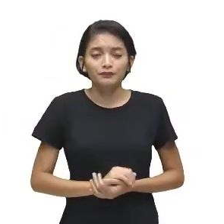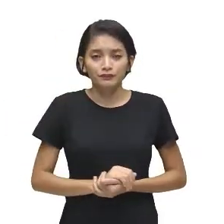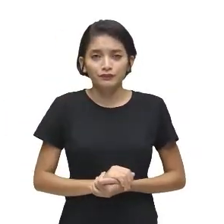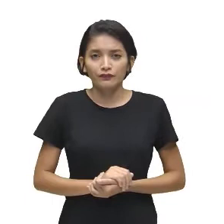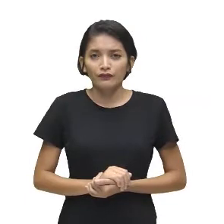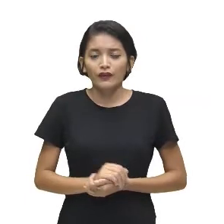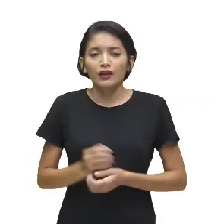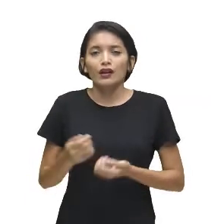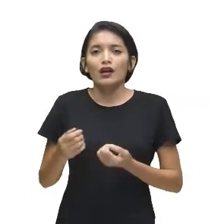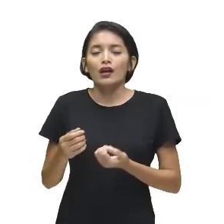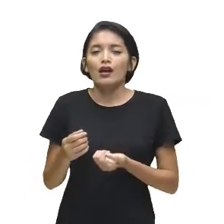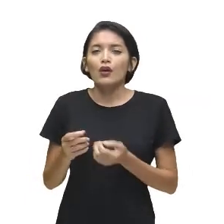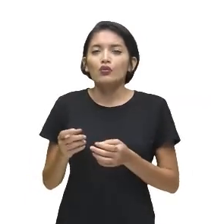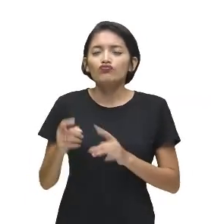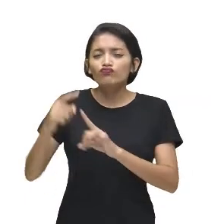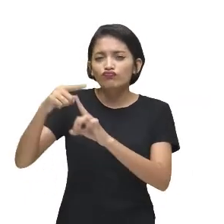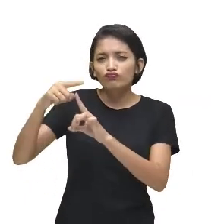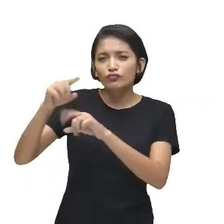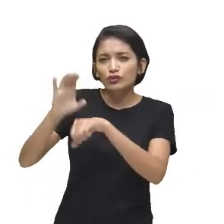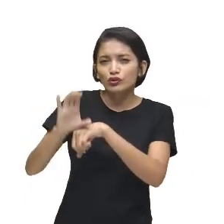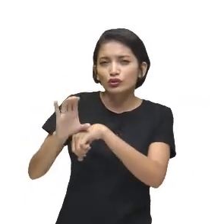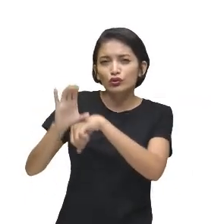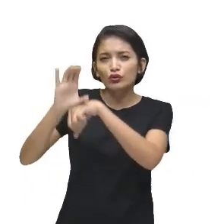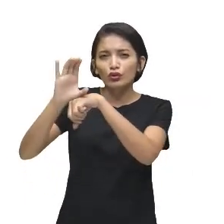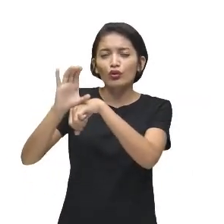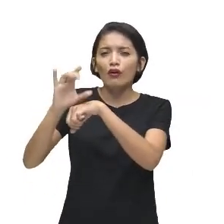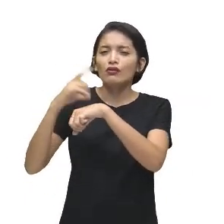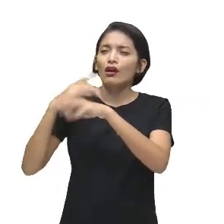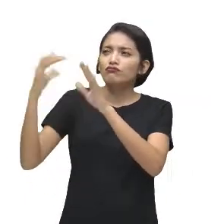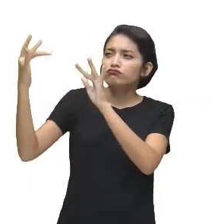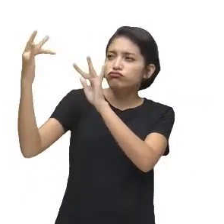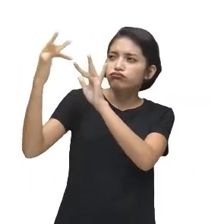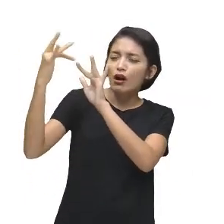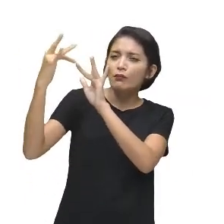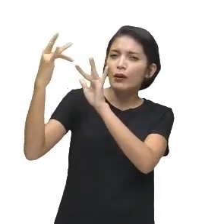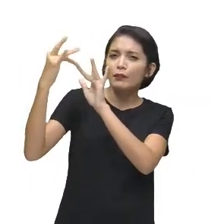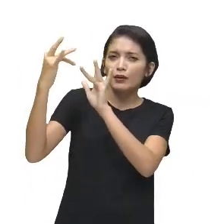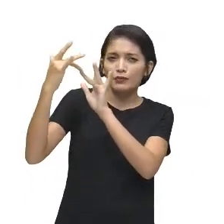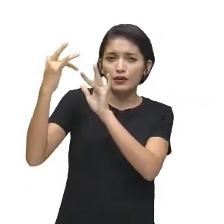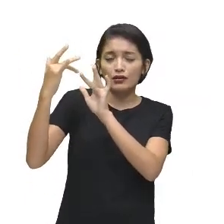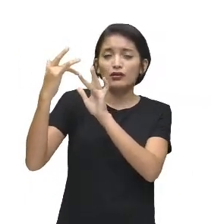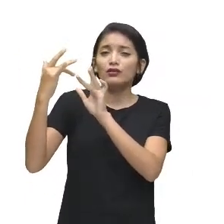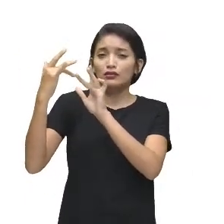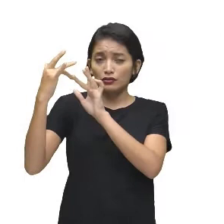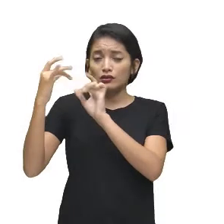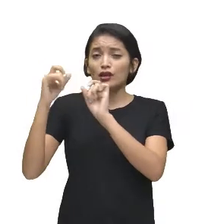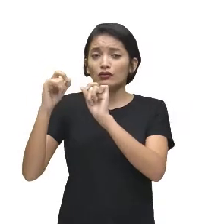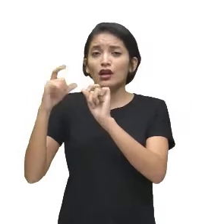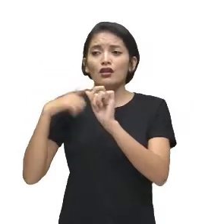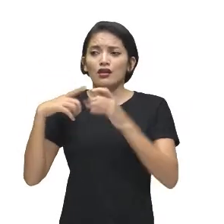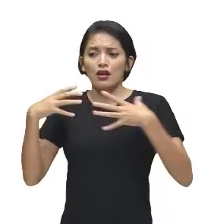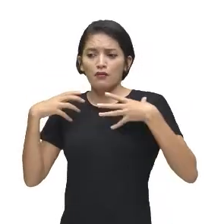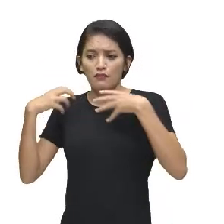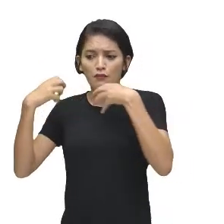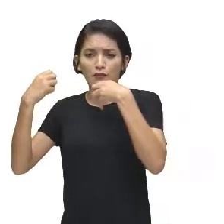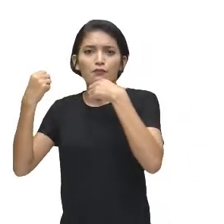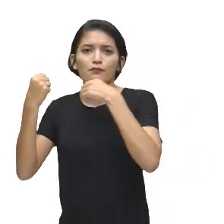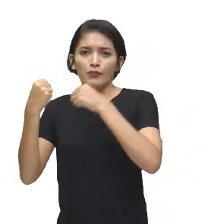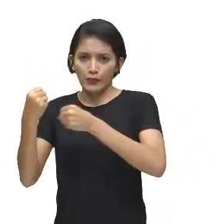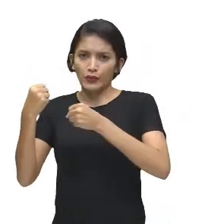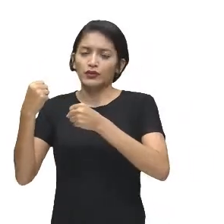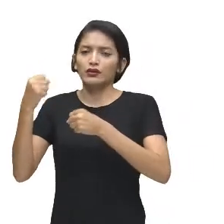culto que me aproxima das entidades a quem são atribuídos poderes